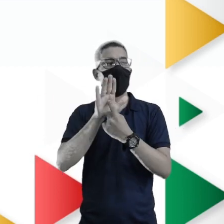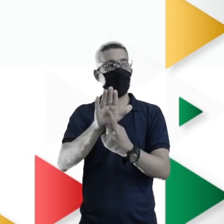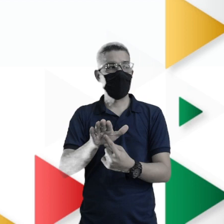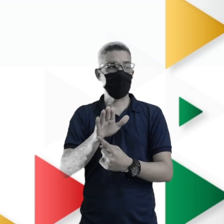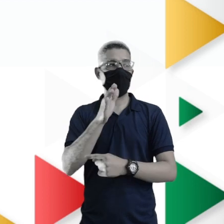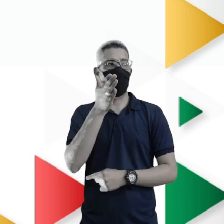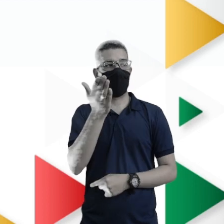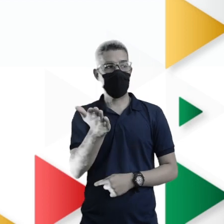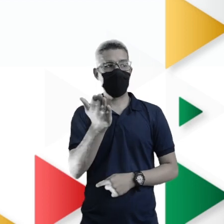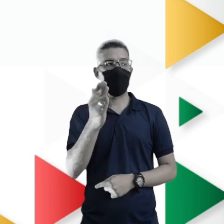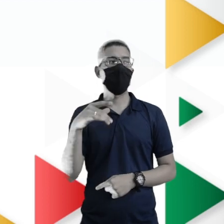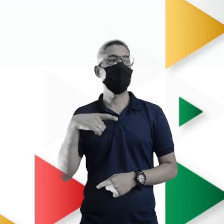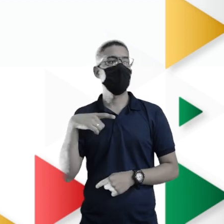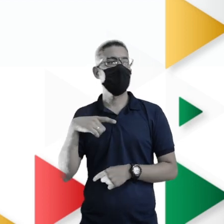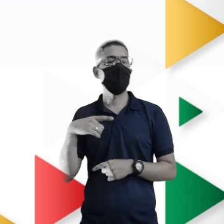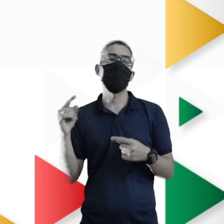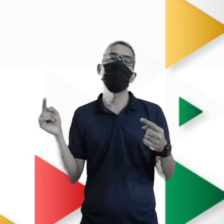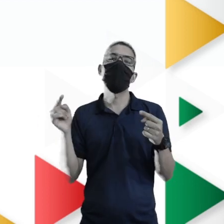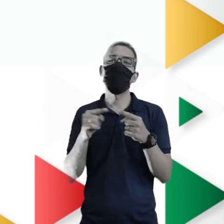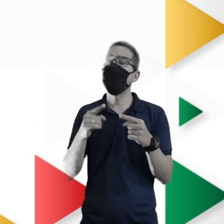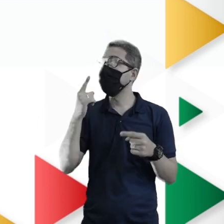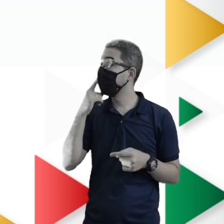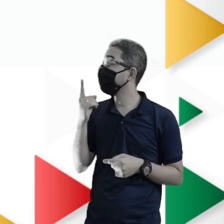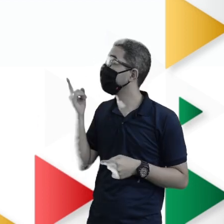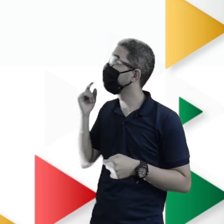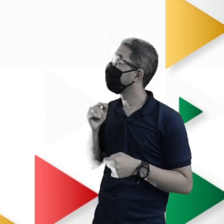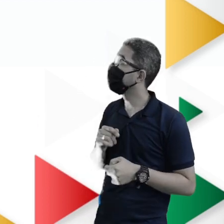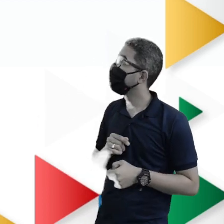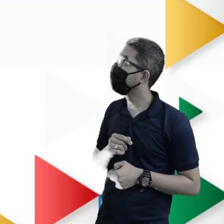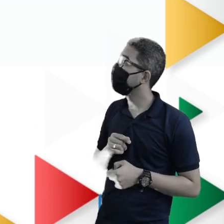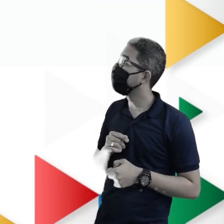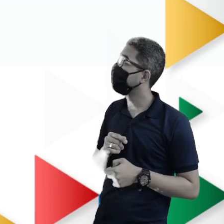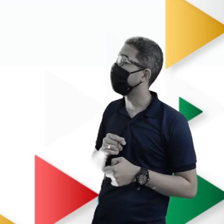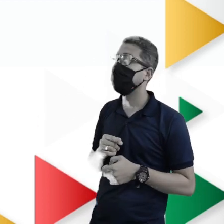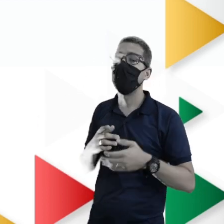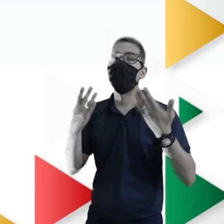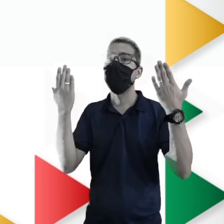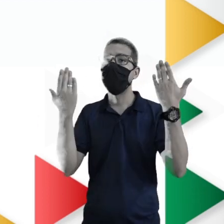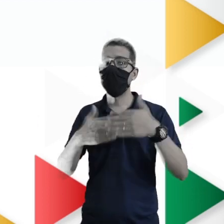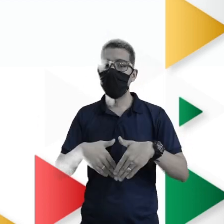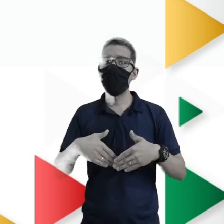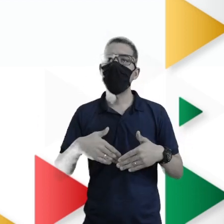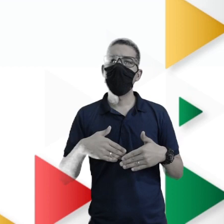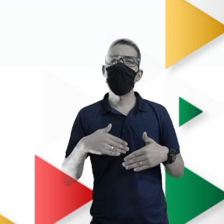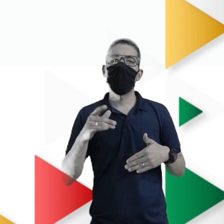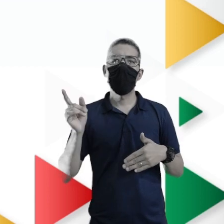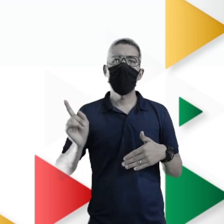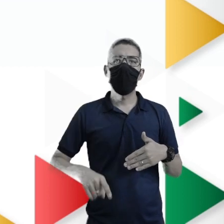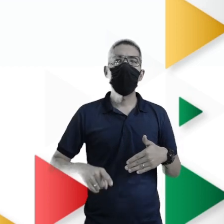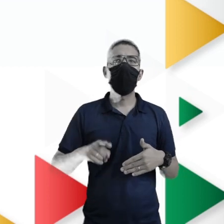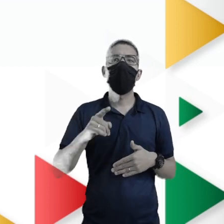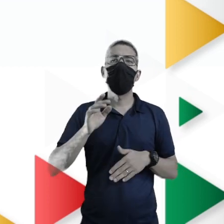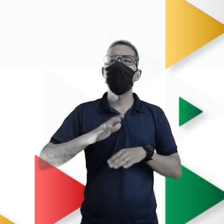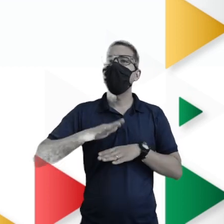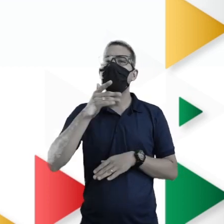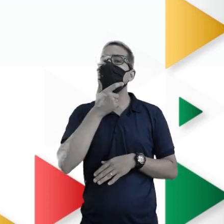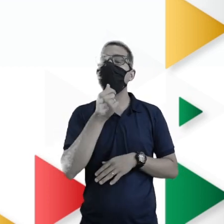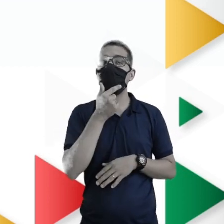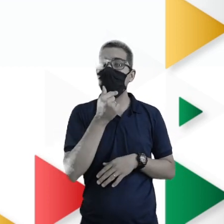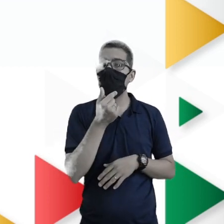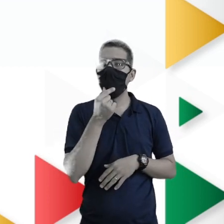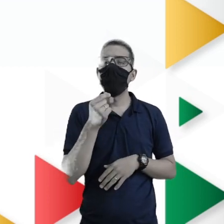você como referência uma das provas que é estritamente masculina, exclusivamente no caso, né?